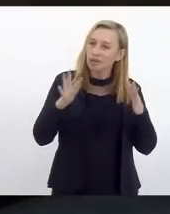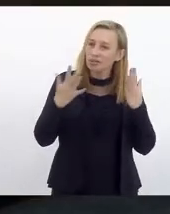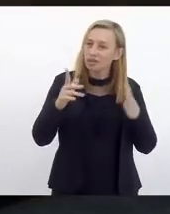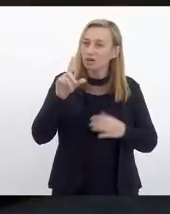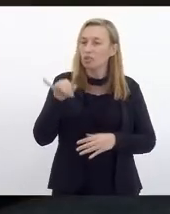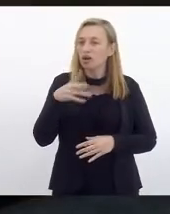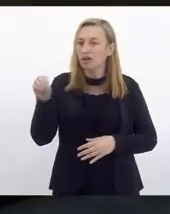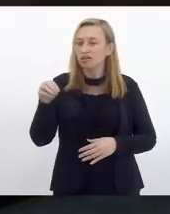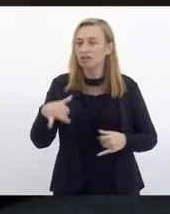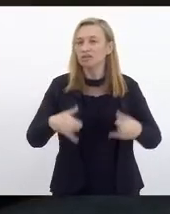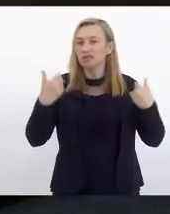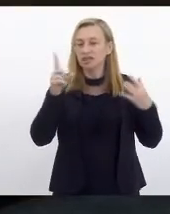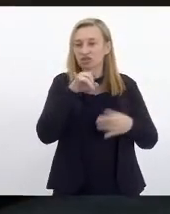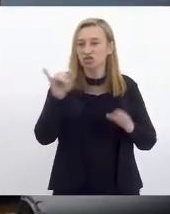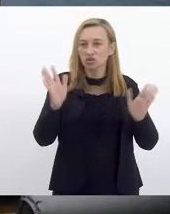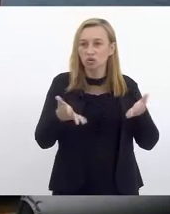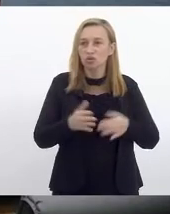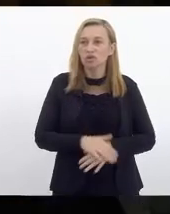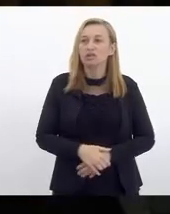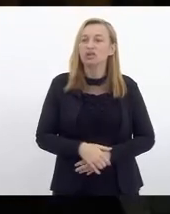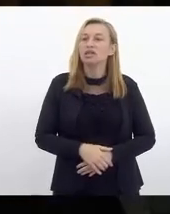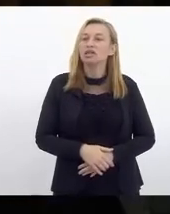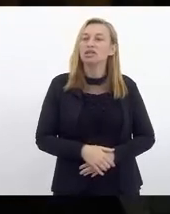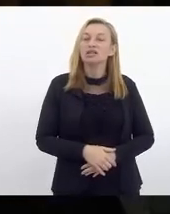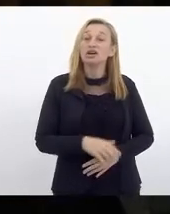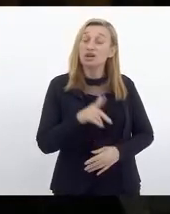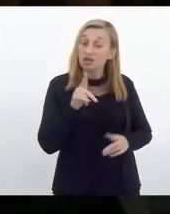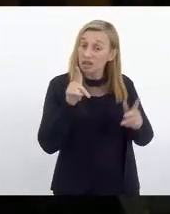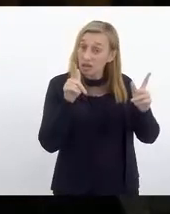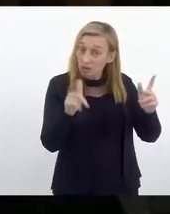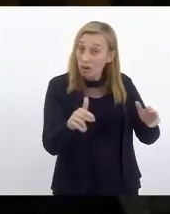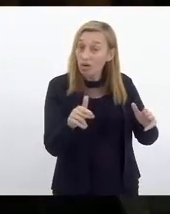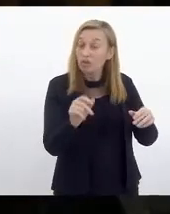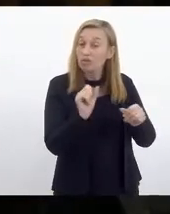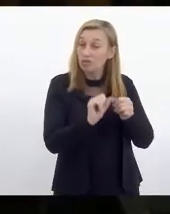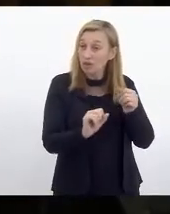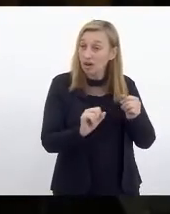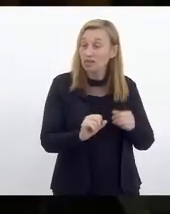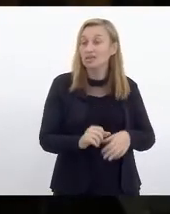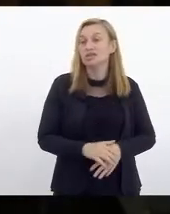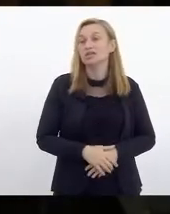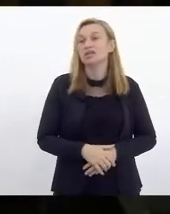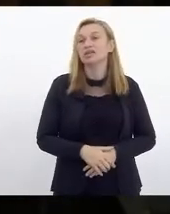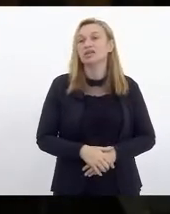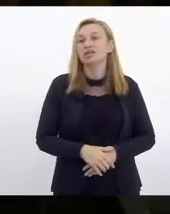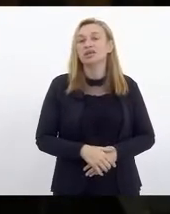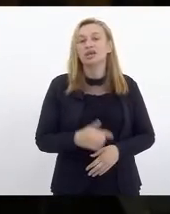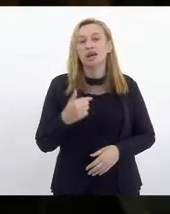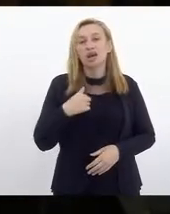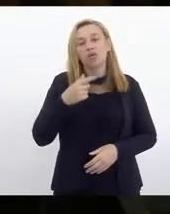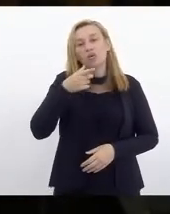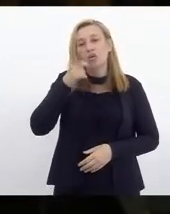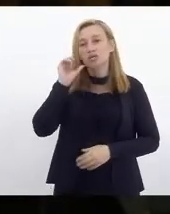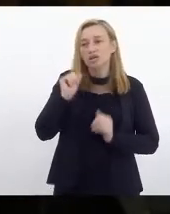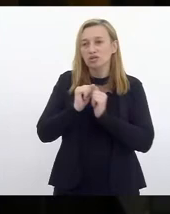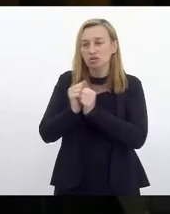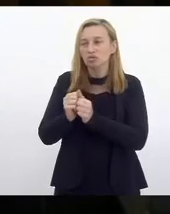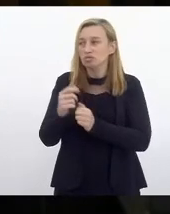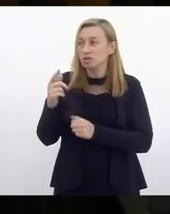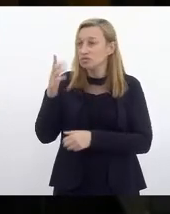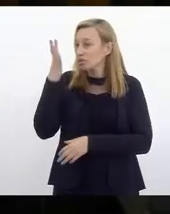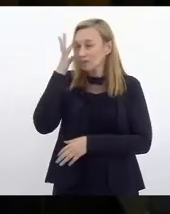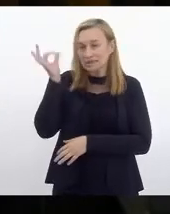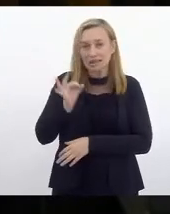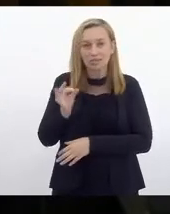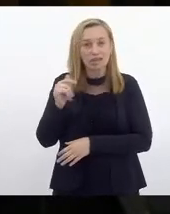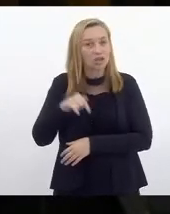por seu aniversário na data de hoje. Estendo os meus cumprimentos, até porque estive com o Molon ontem, não sabia que era